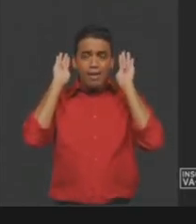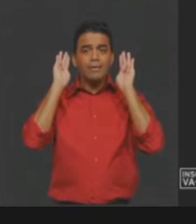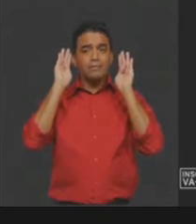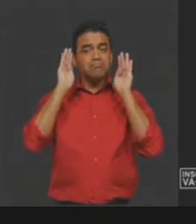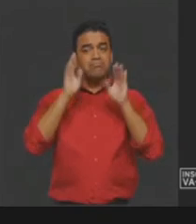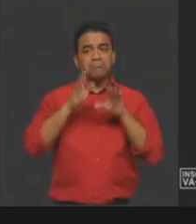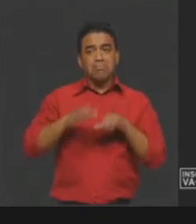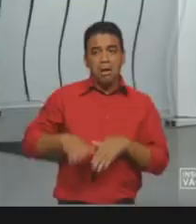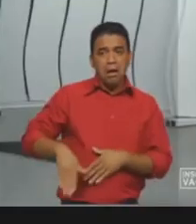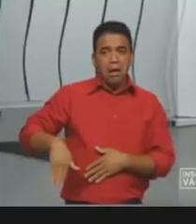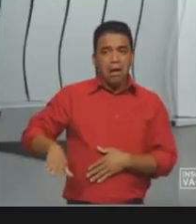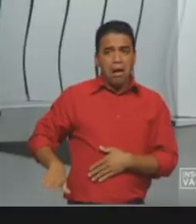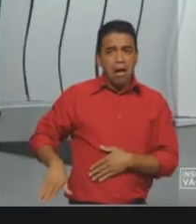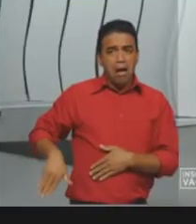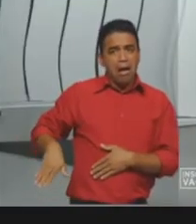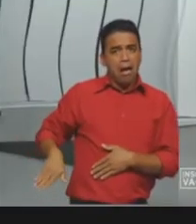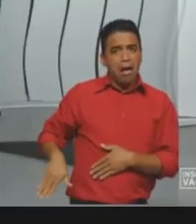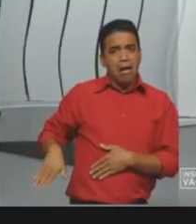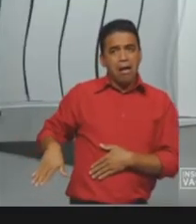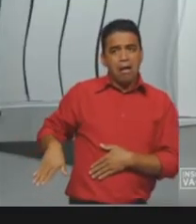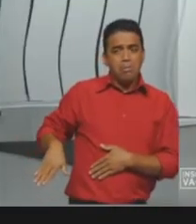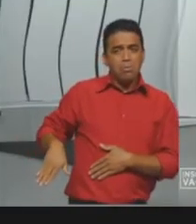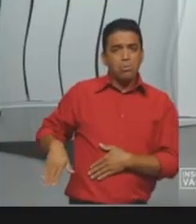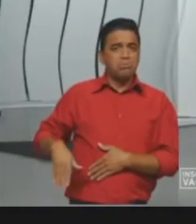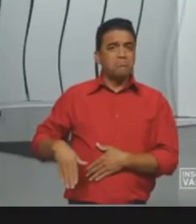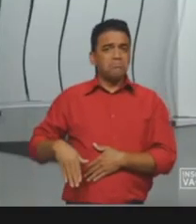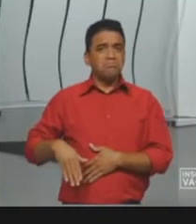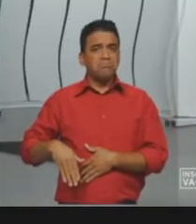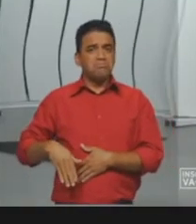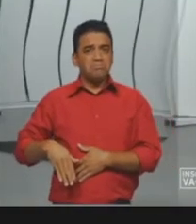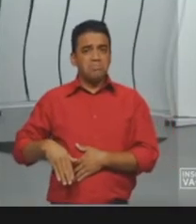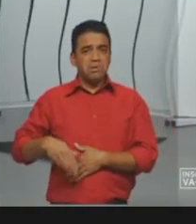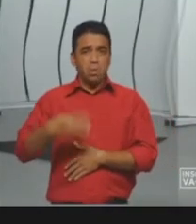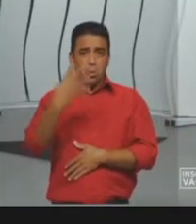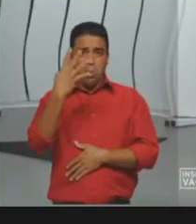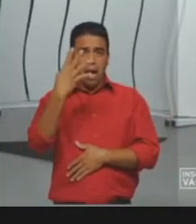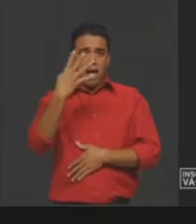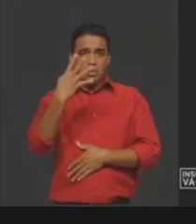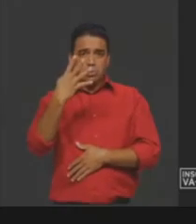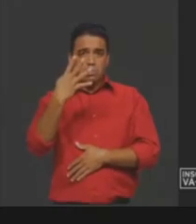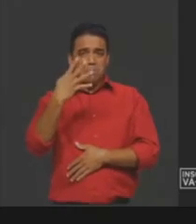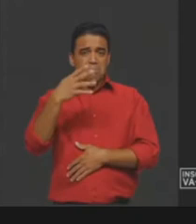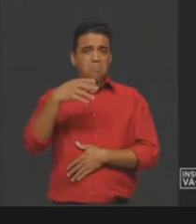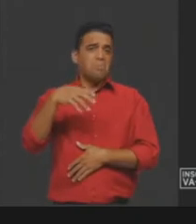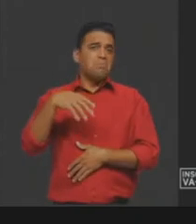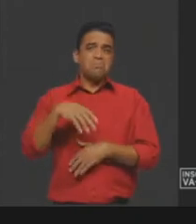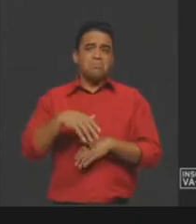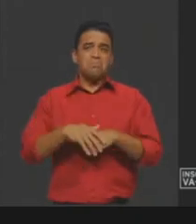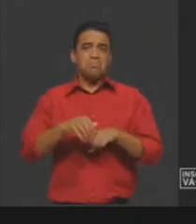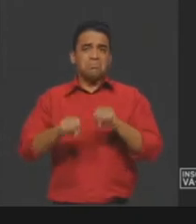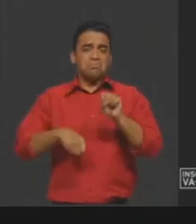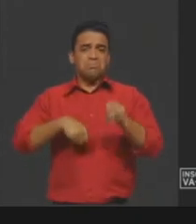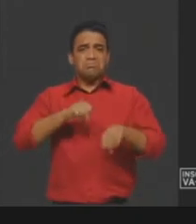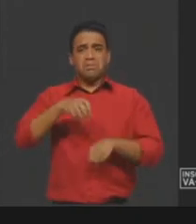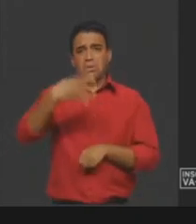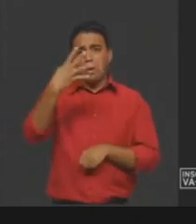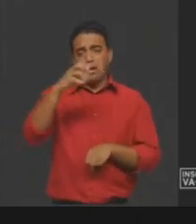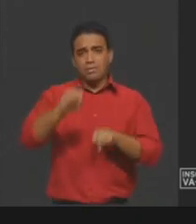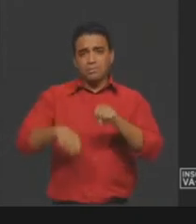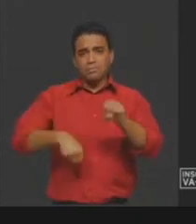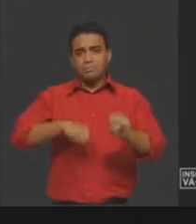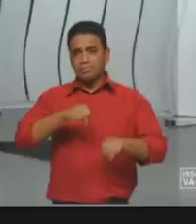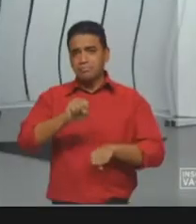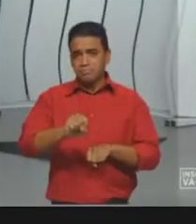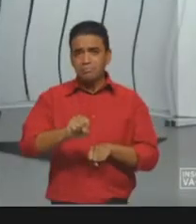cauda, né, um rabo. Eles têm 4 membros, né, patas dianteiras e traseiras. Vamos ver agora a